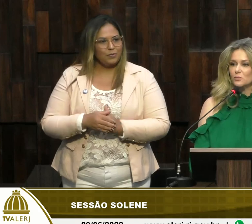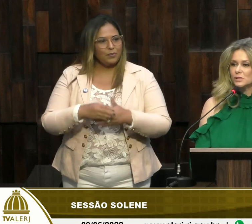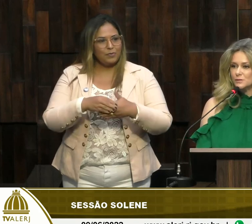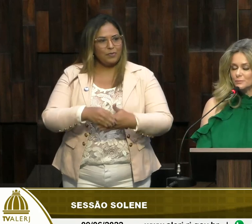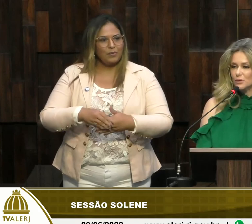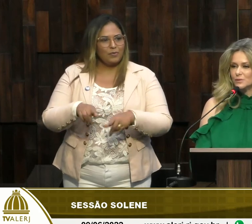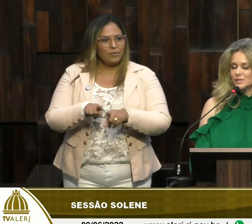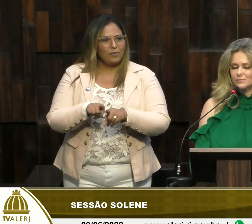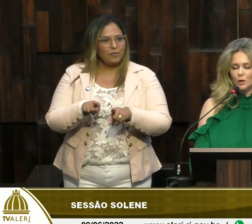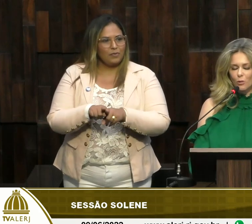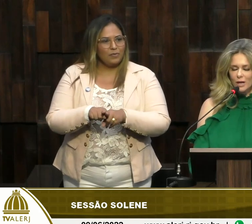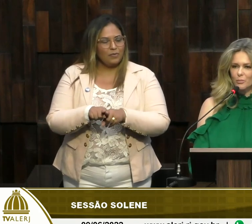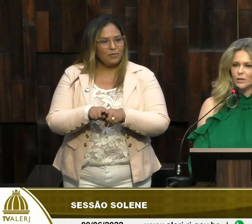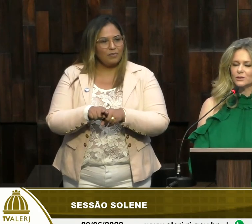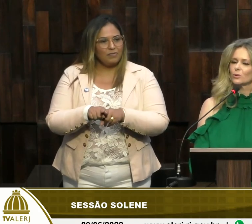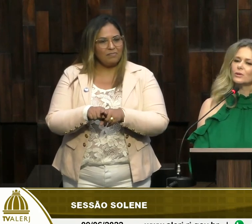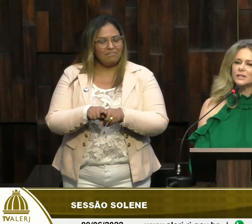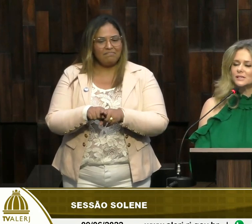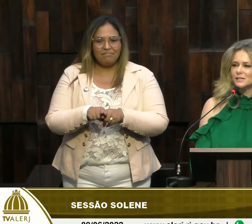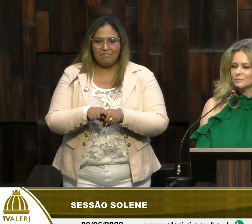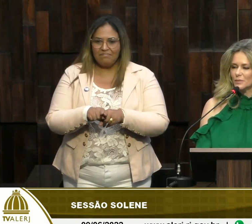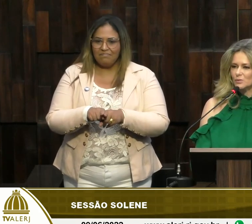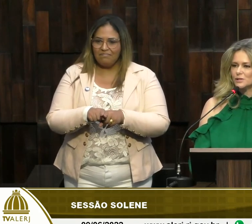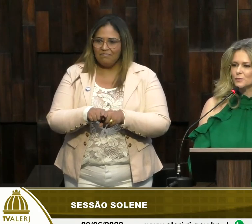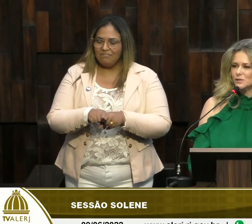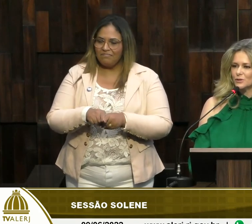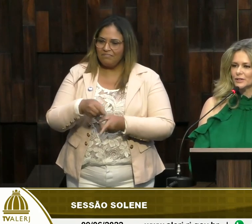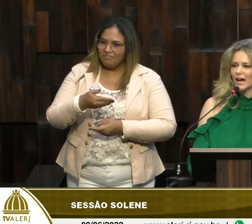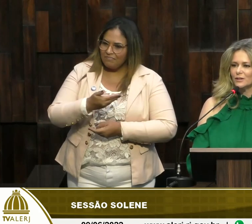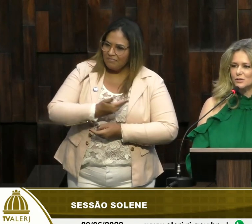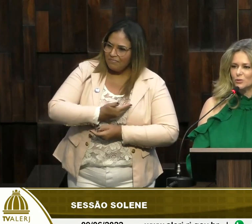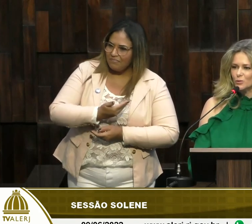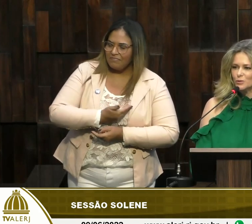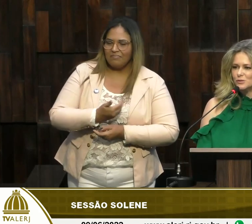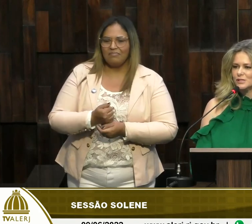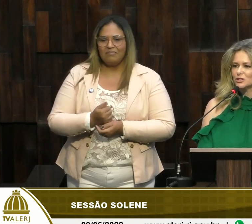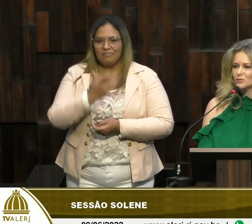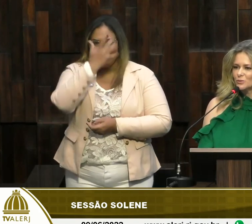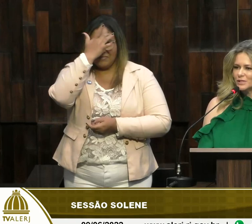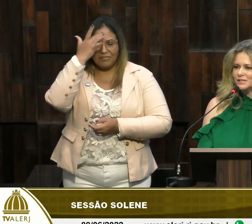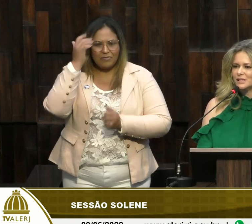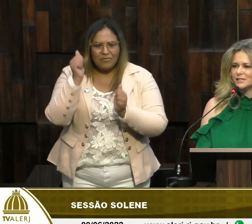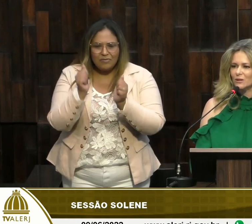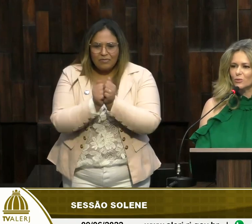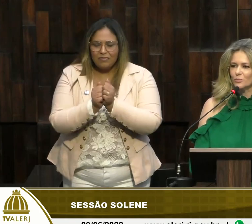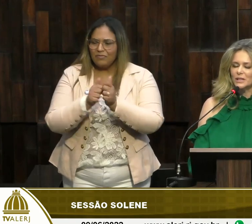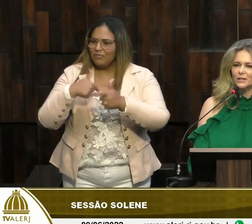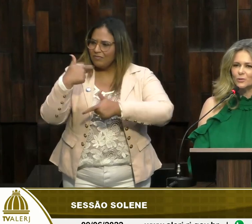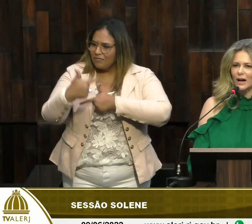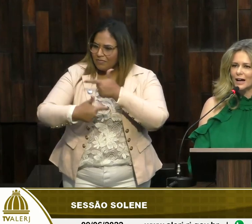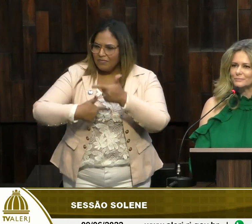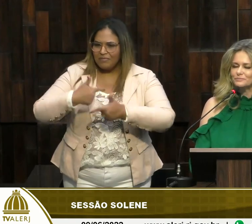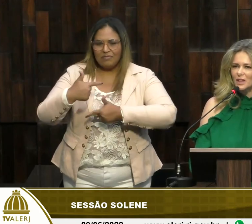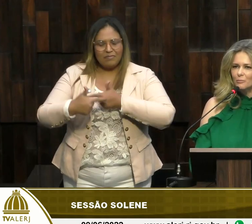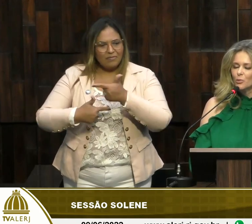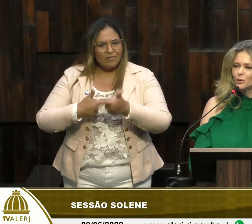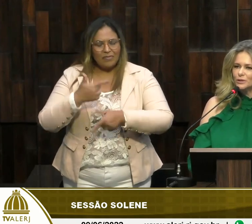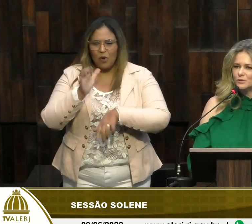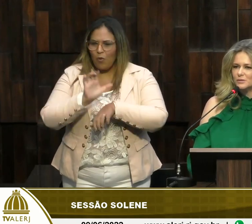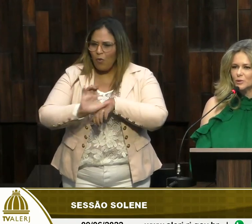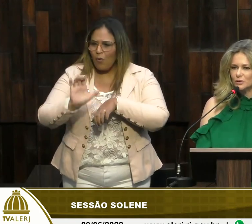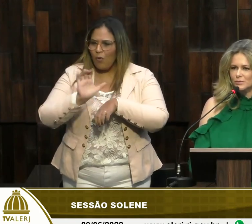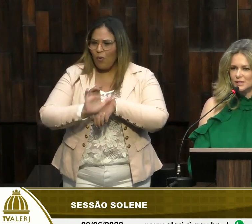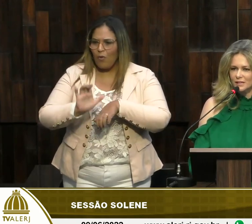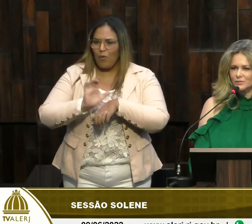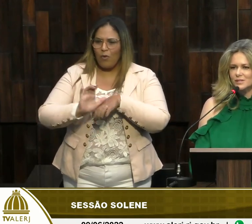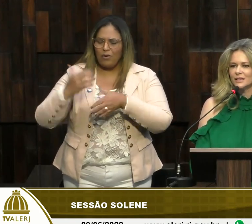Cumprimento meus colaboradores, meus funcionários do curso Sejures, que estão comigo há muitos